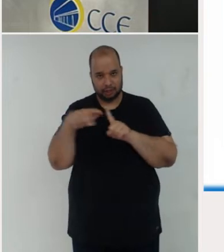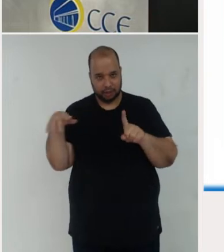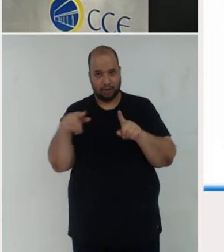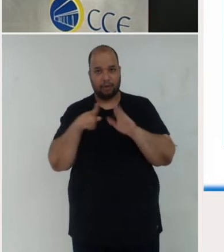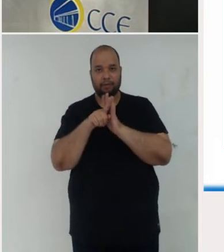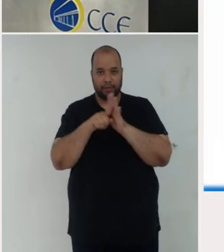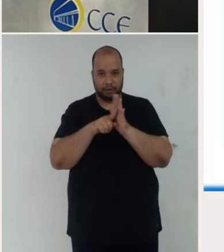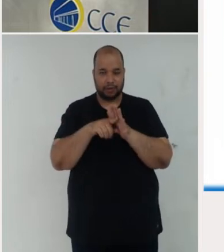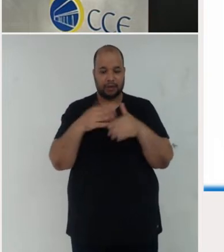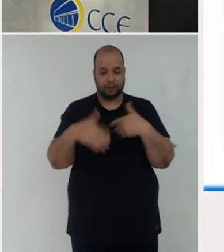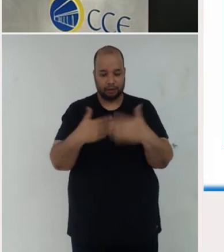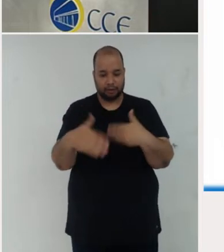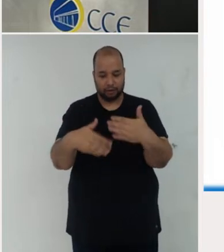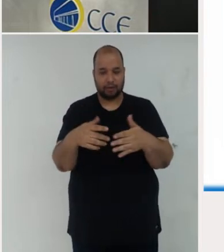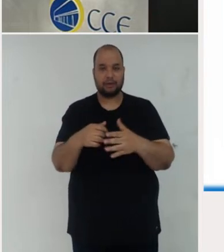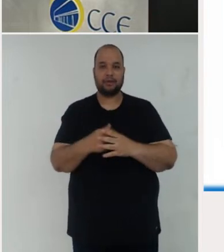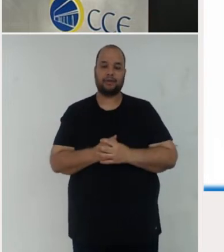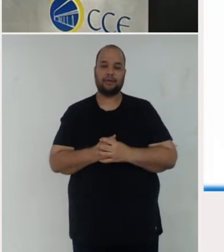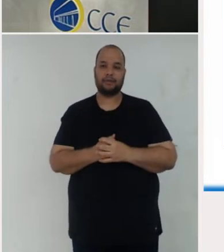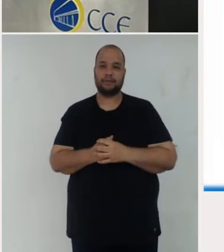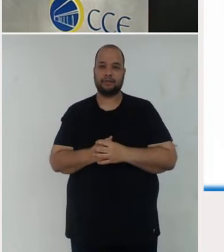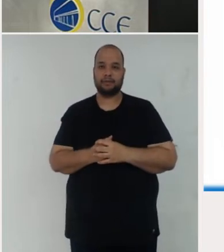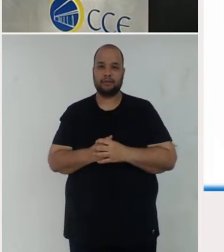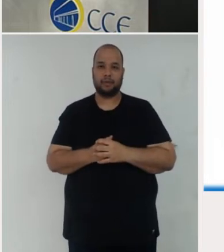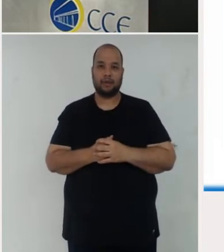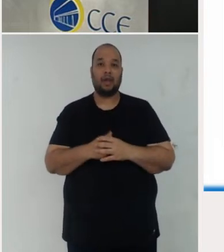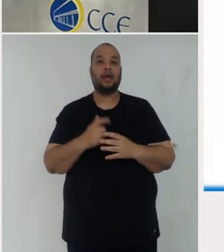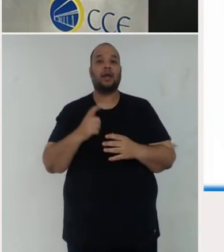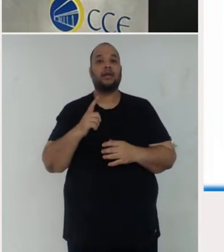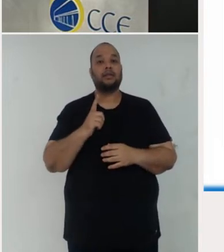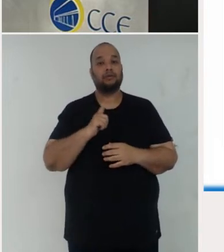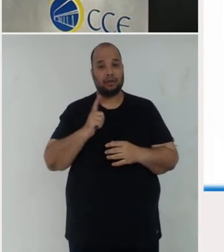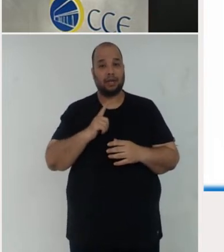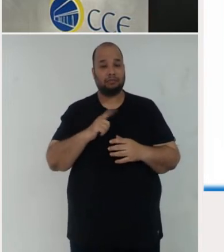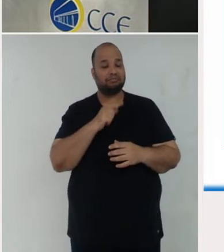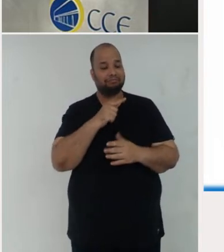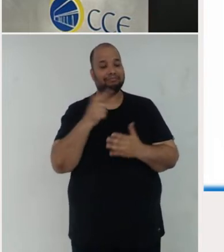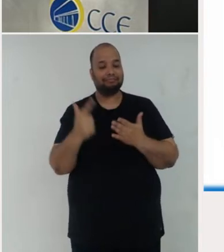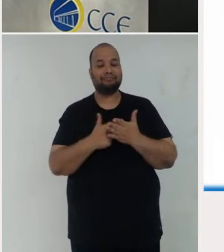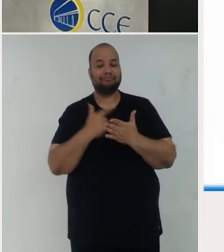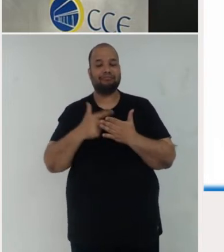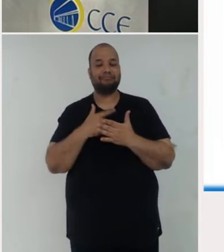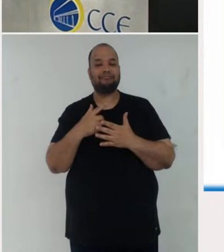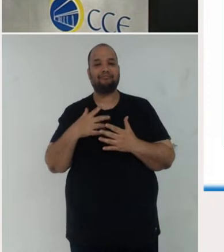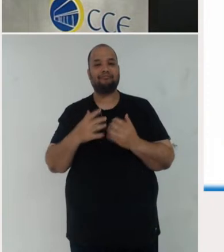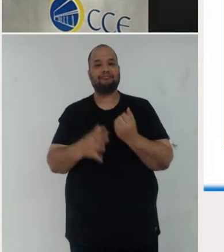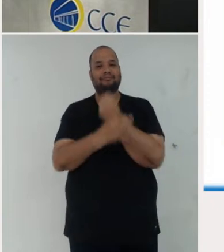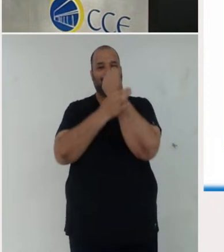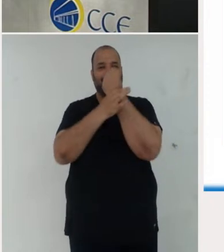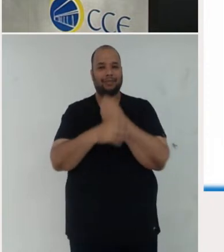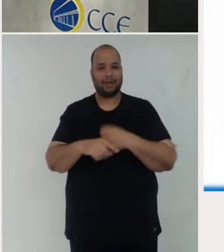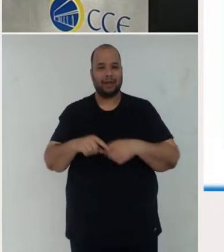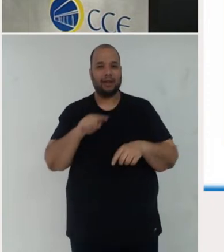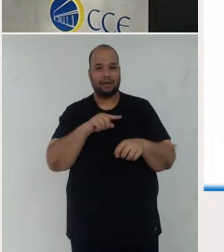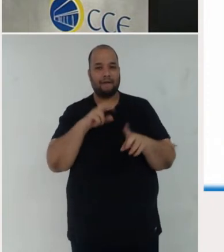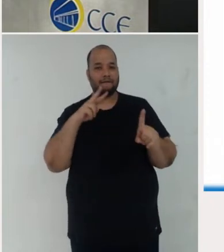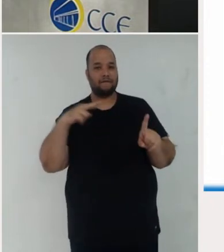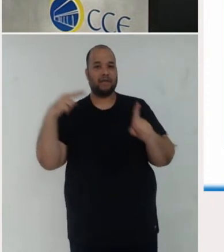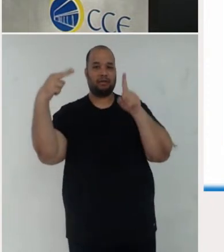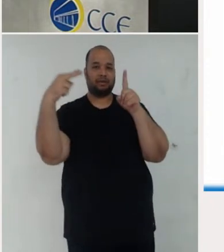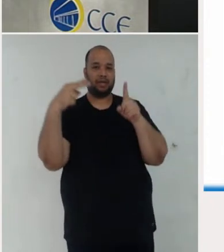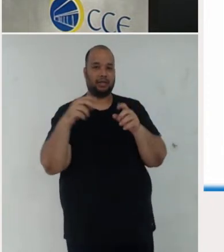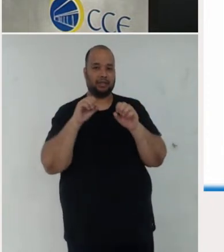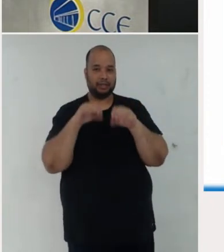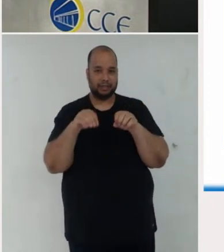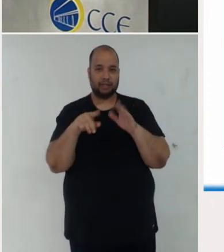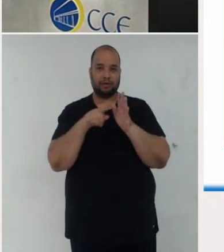realiza também com pesquisa. Então, é um volume que consolida muito essa visão do ensino, da pesquisa e extensão como